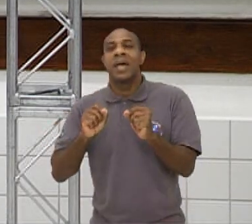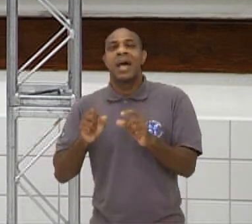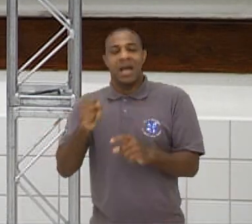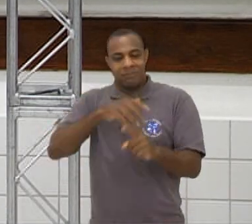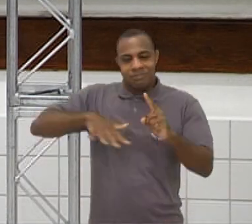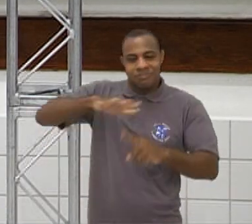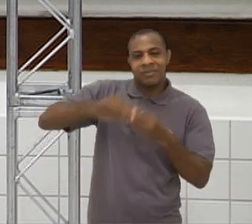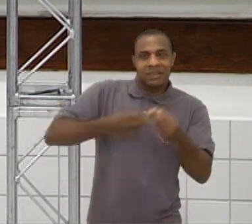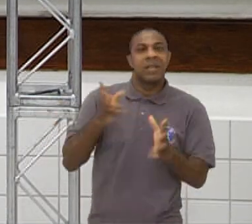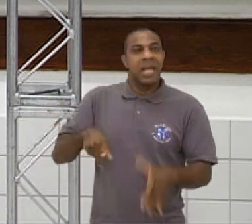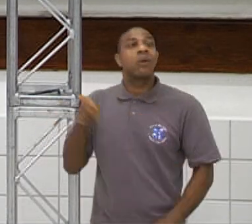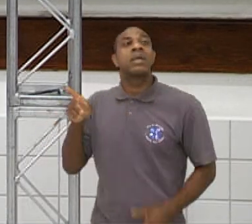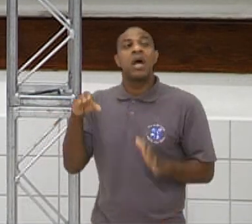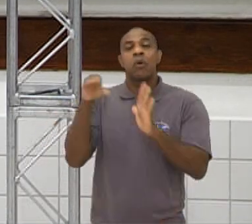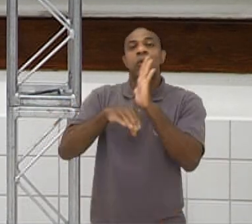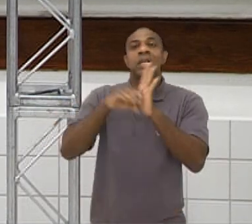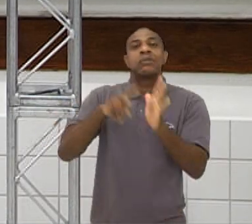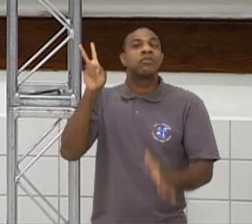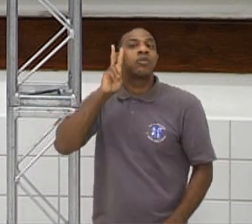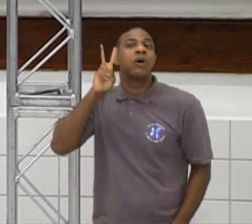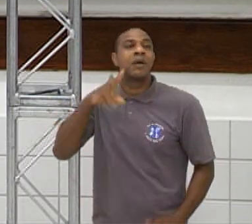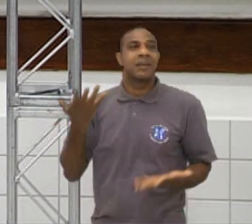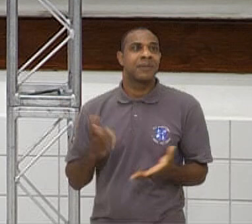é história para o Marx.